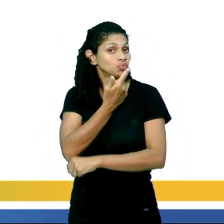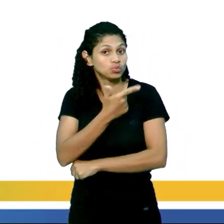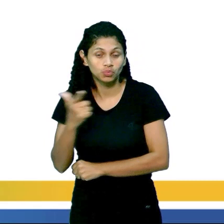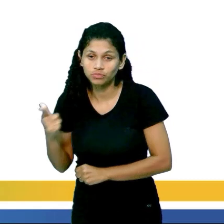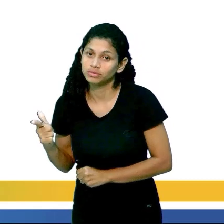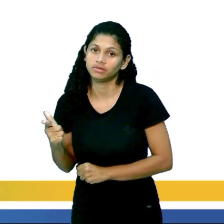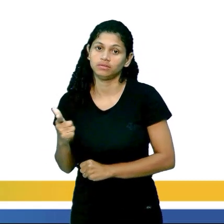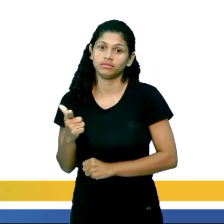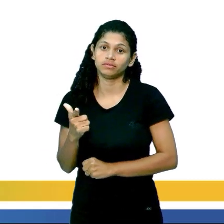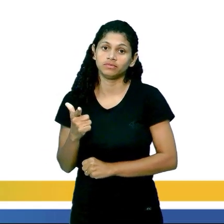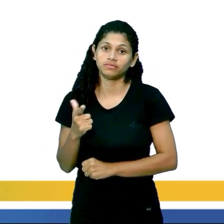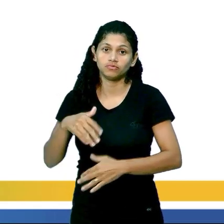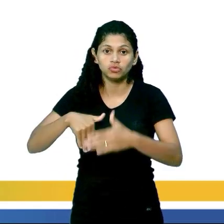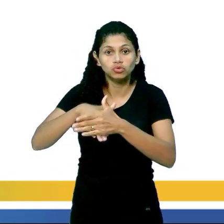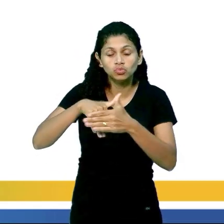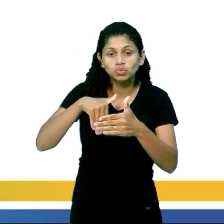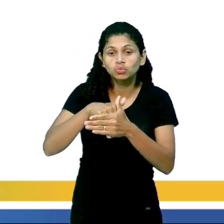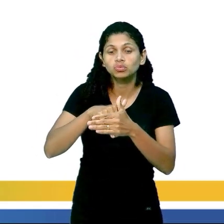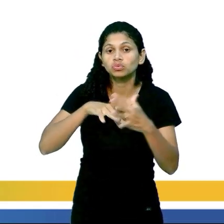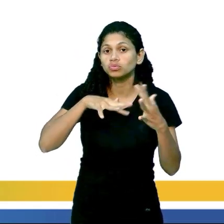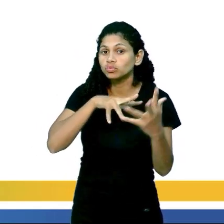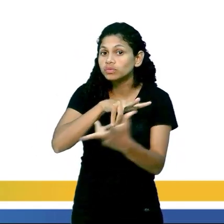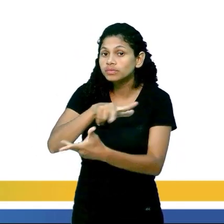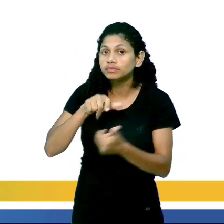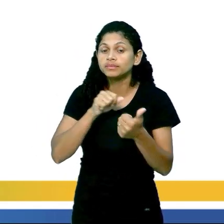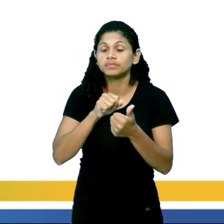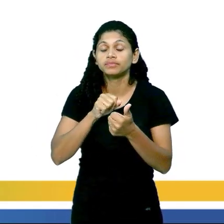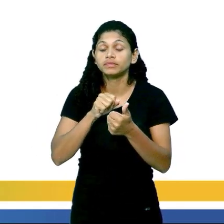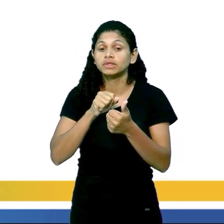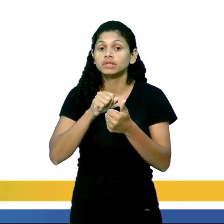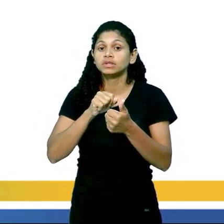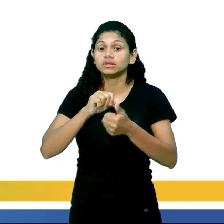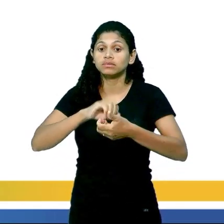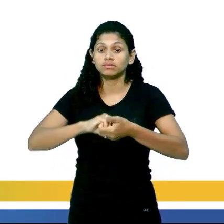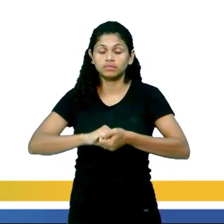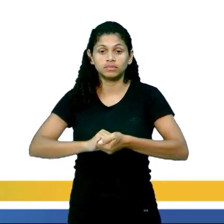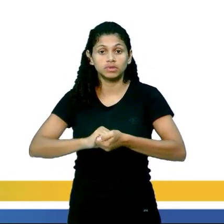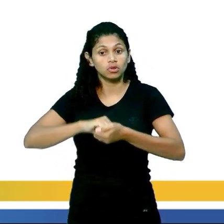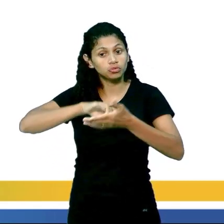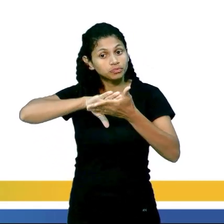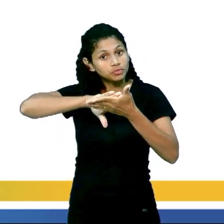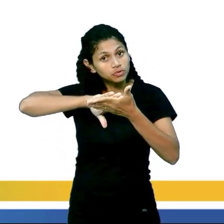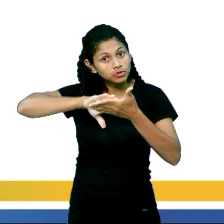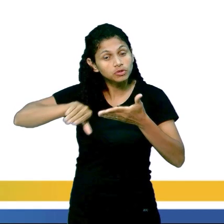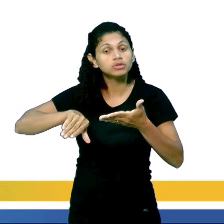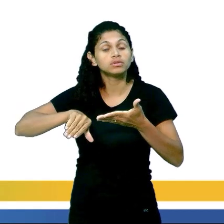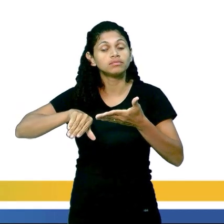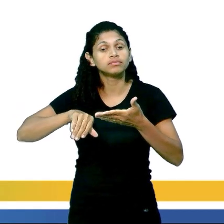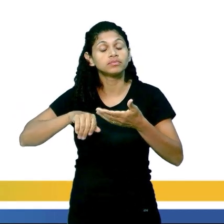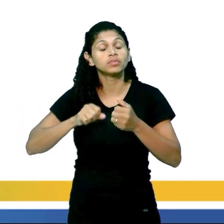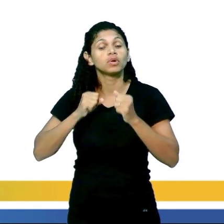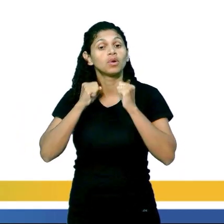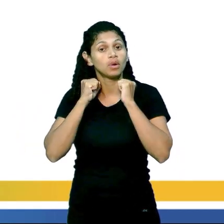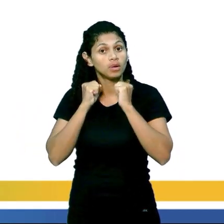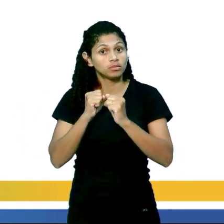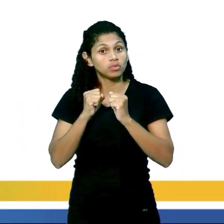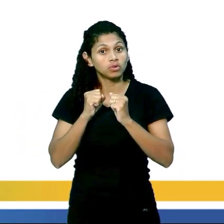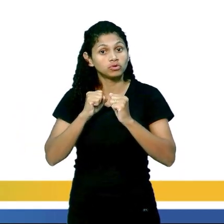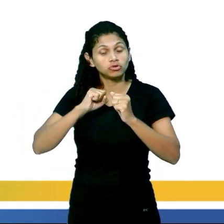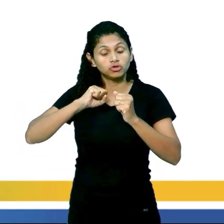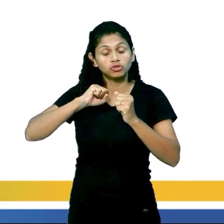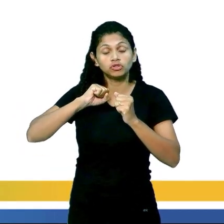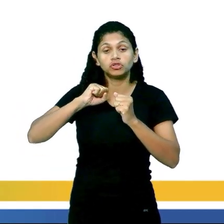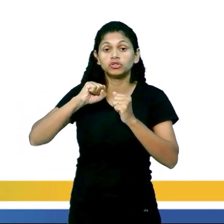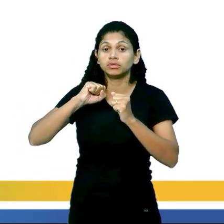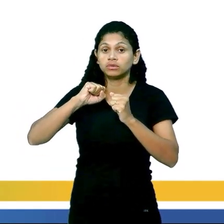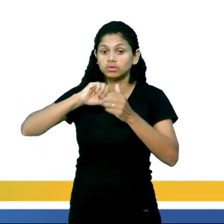questão pede para desconsiderar os anos de 1942 e 1946, podemos subtraí-los.